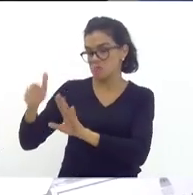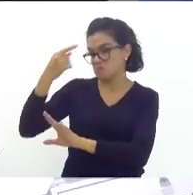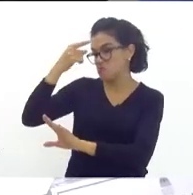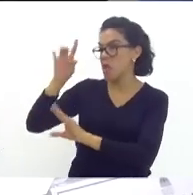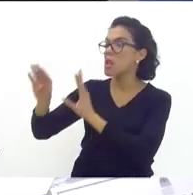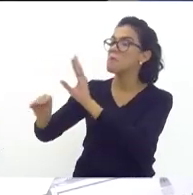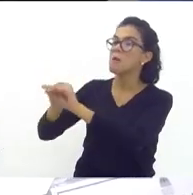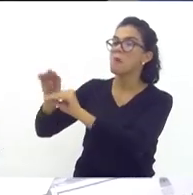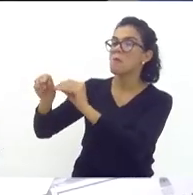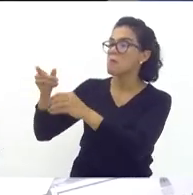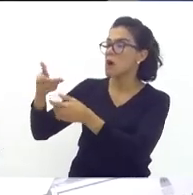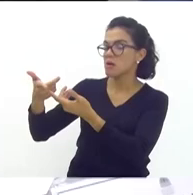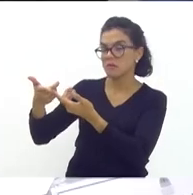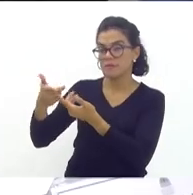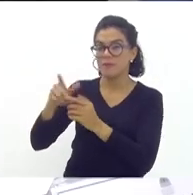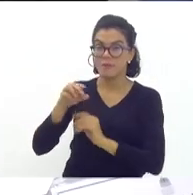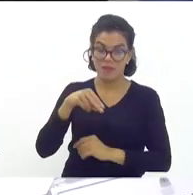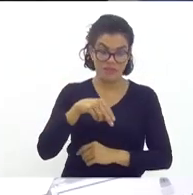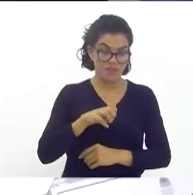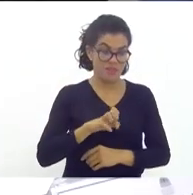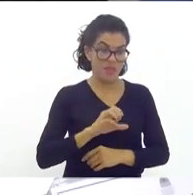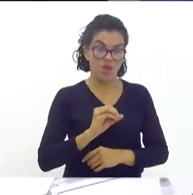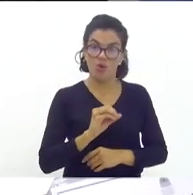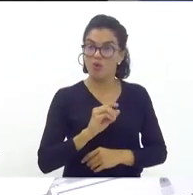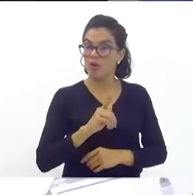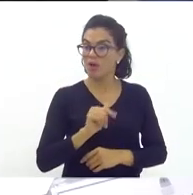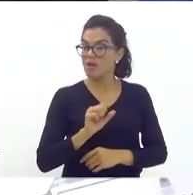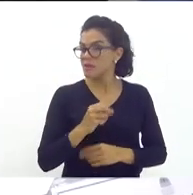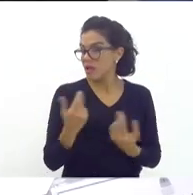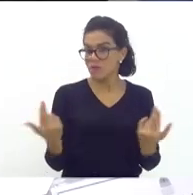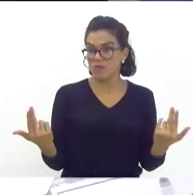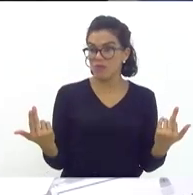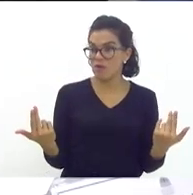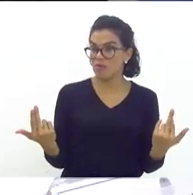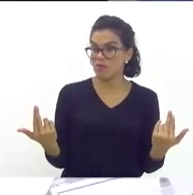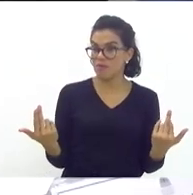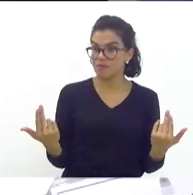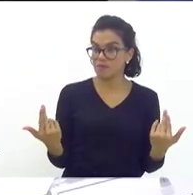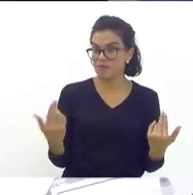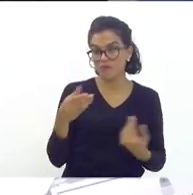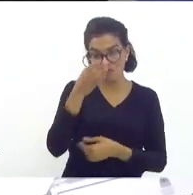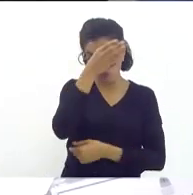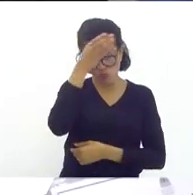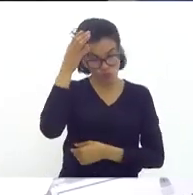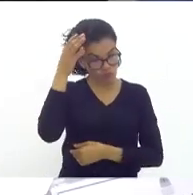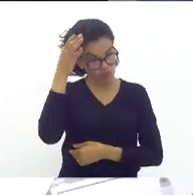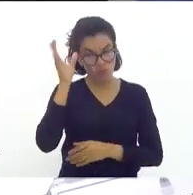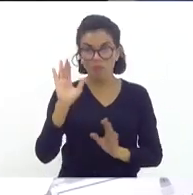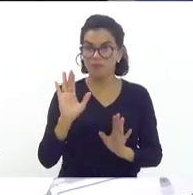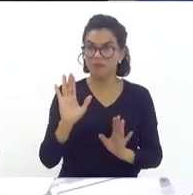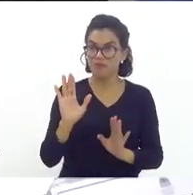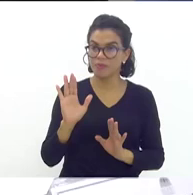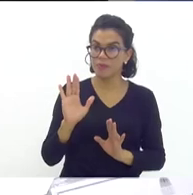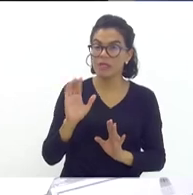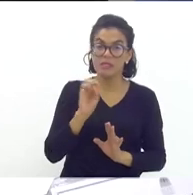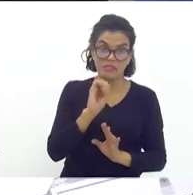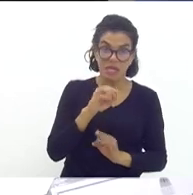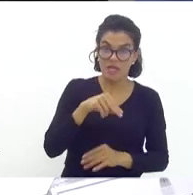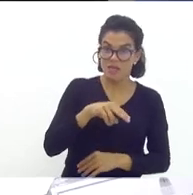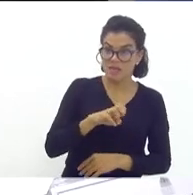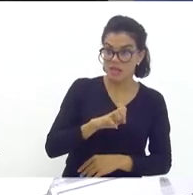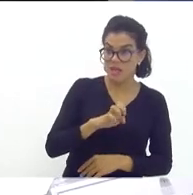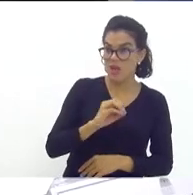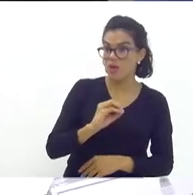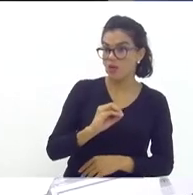consumo nesse caso da né o gás é semelhante então eu o processo que anel gás entrou para operar então ela vai ter um contrato